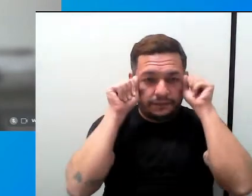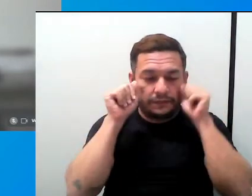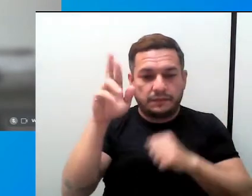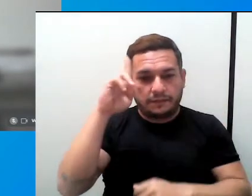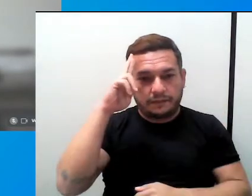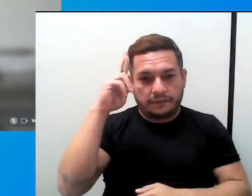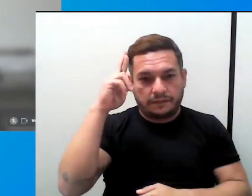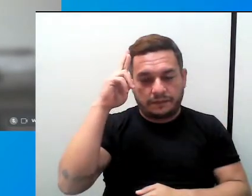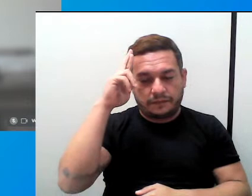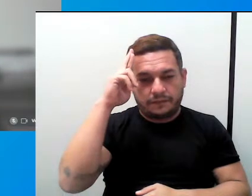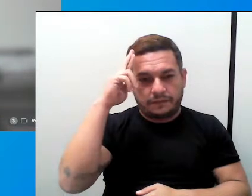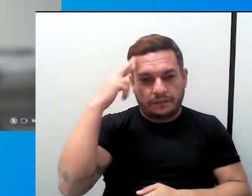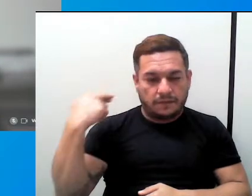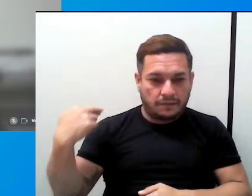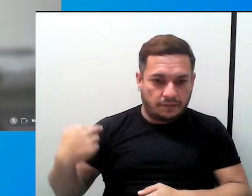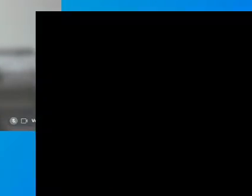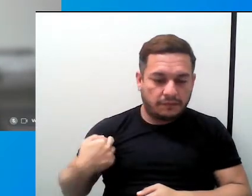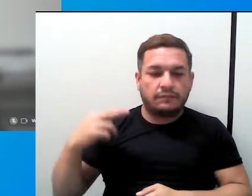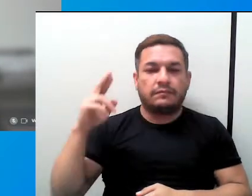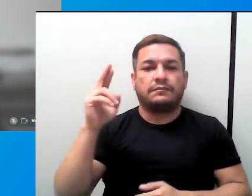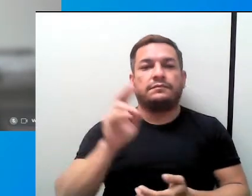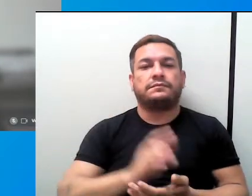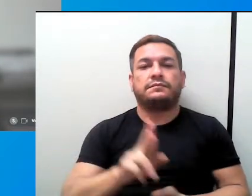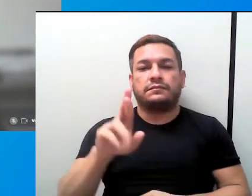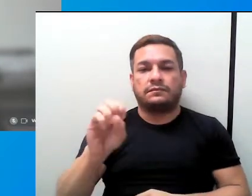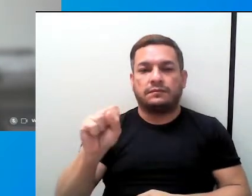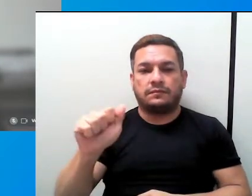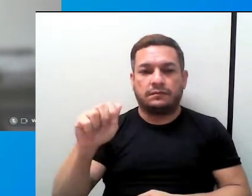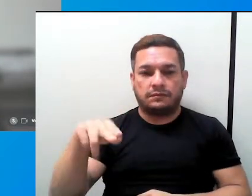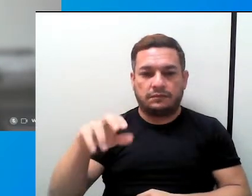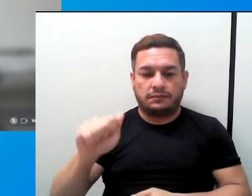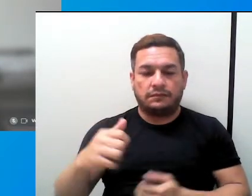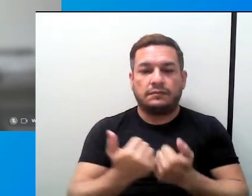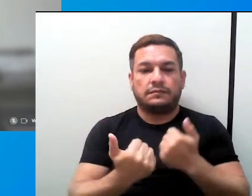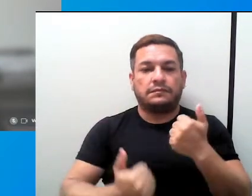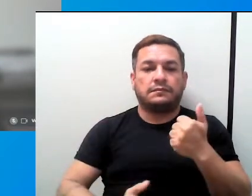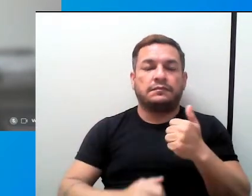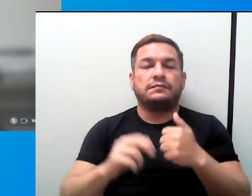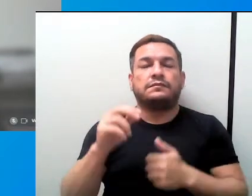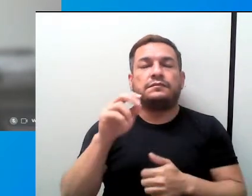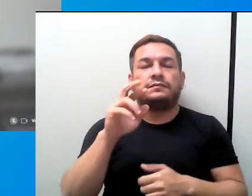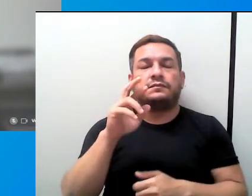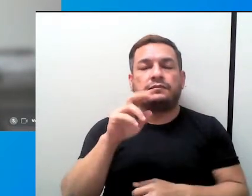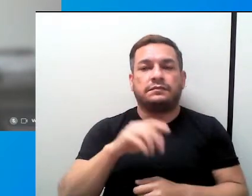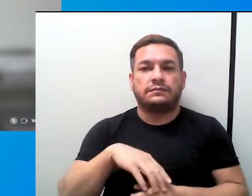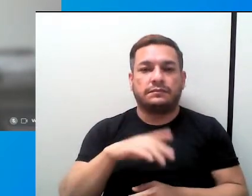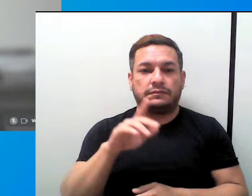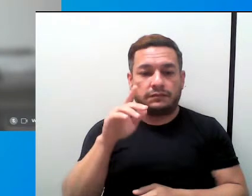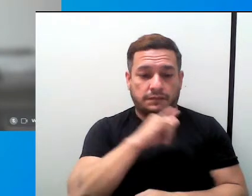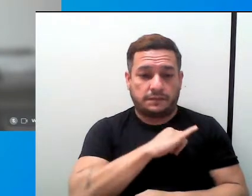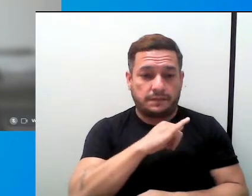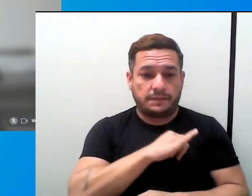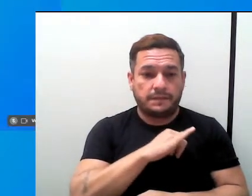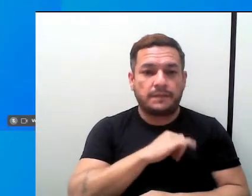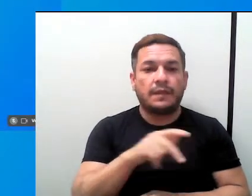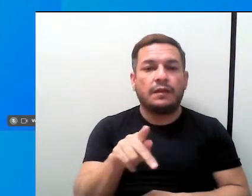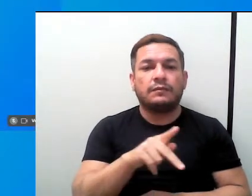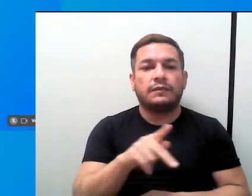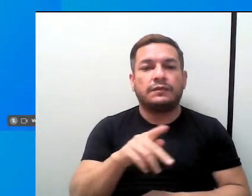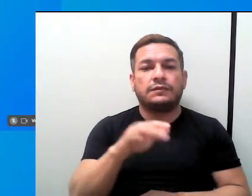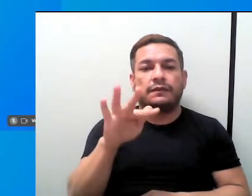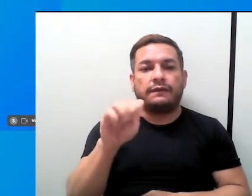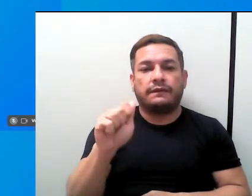Cavalcante dos Santos, o pró-reitor de extensão do IFAC, professor especialista Fábio